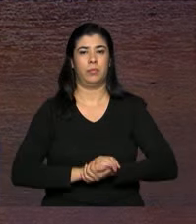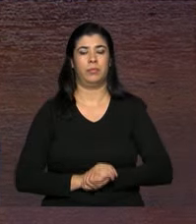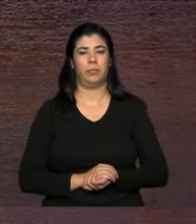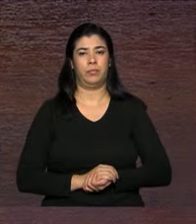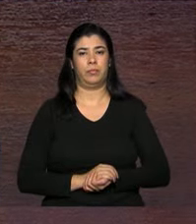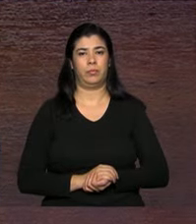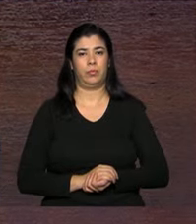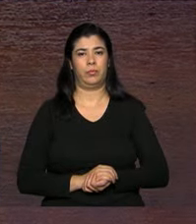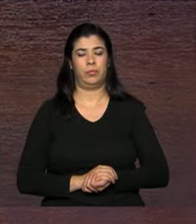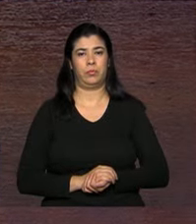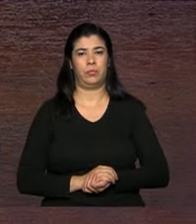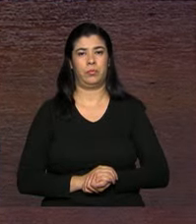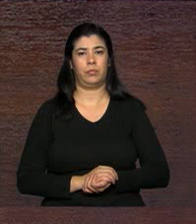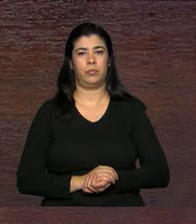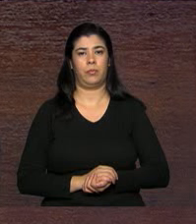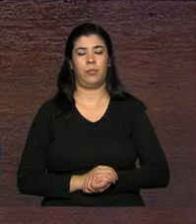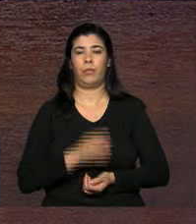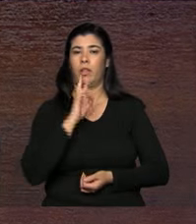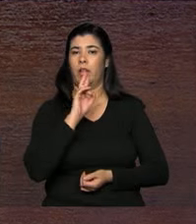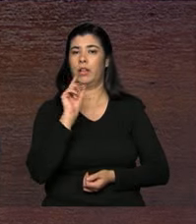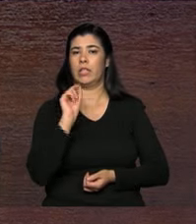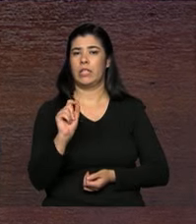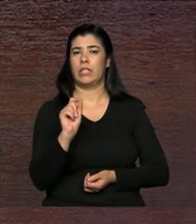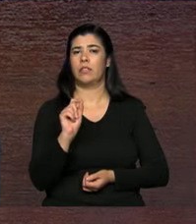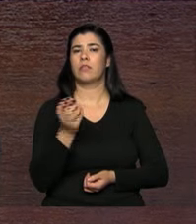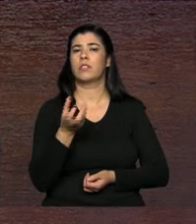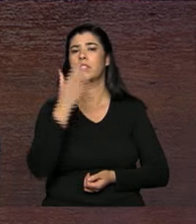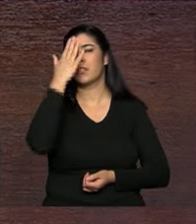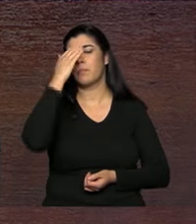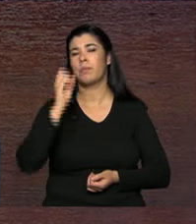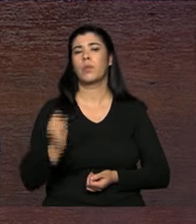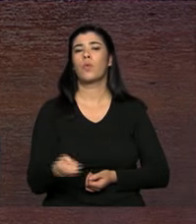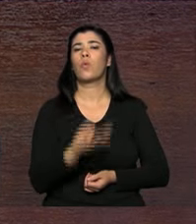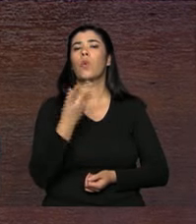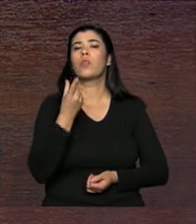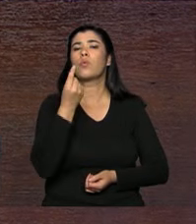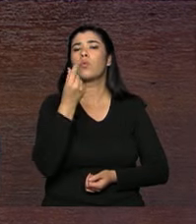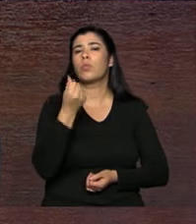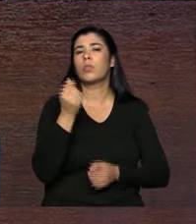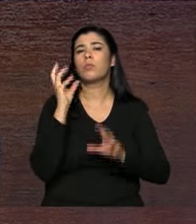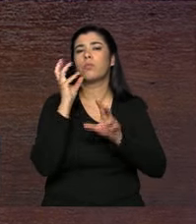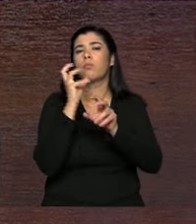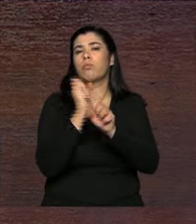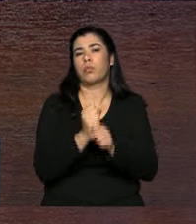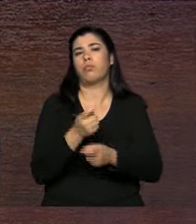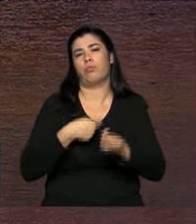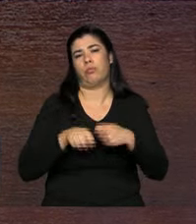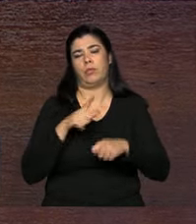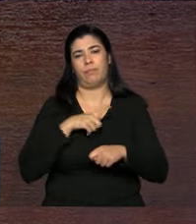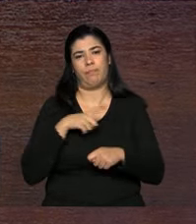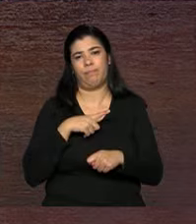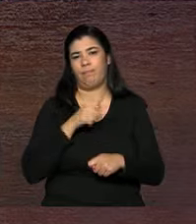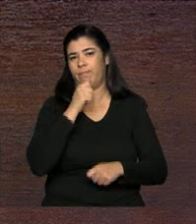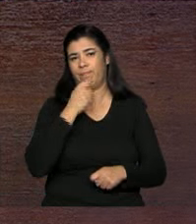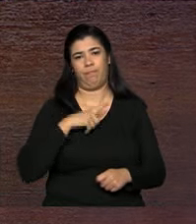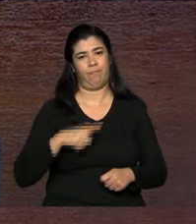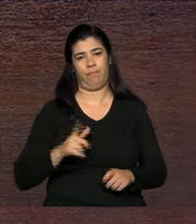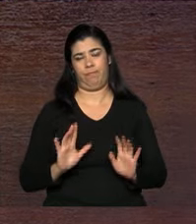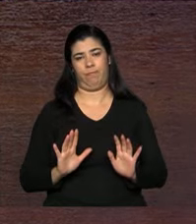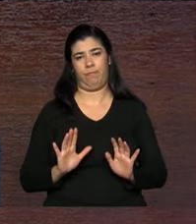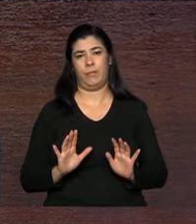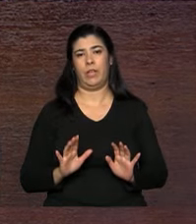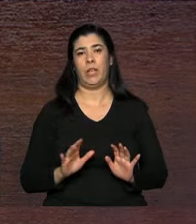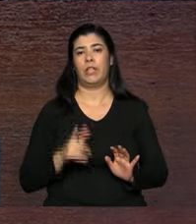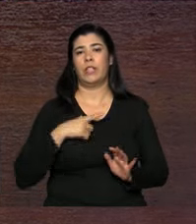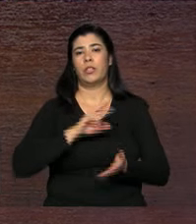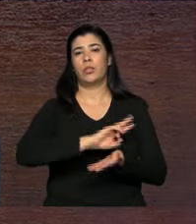sobre o valor nós não temos um número nesse momento porque como eu falei nós vamos construir essa essa proposta tem várias estimativas em